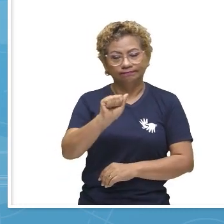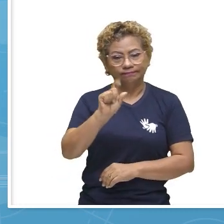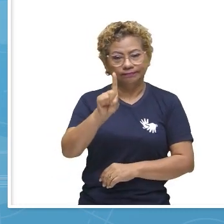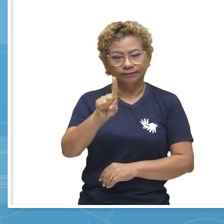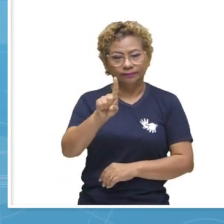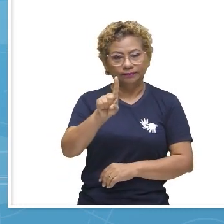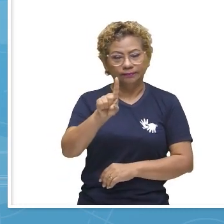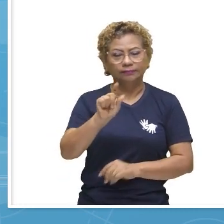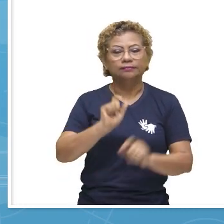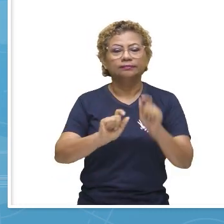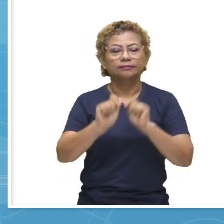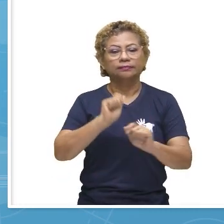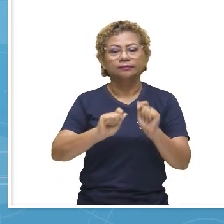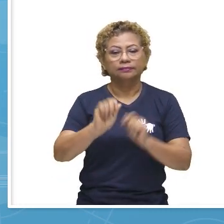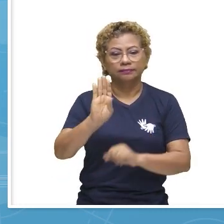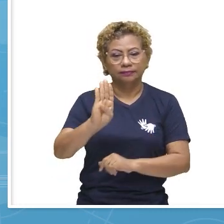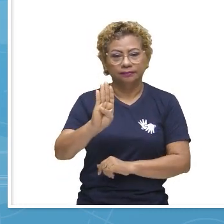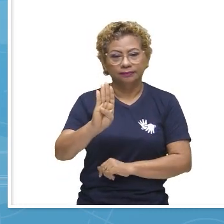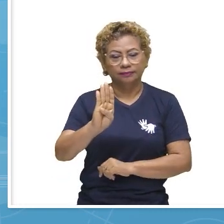E o B?